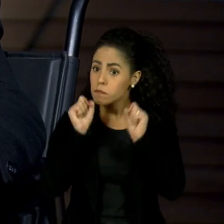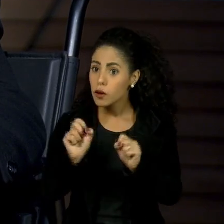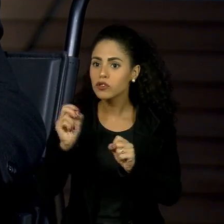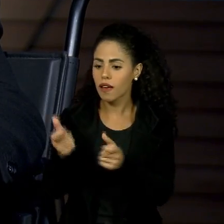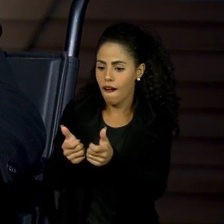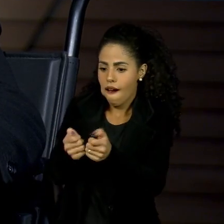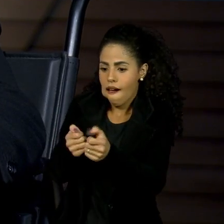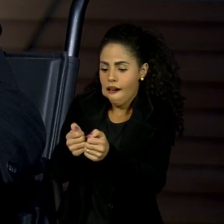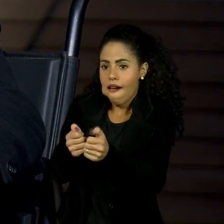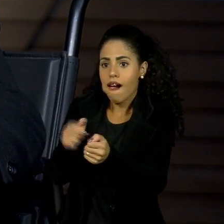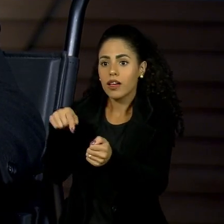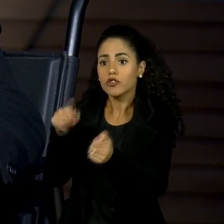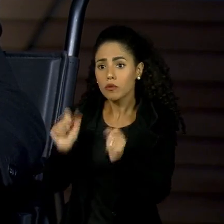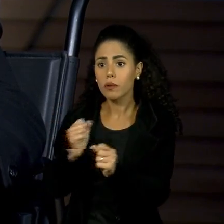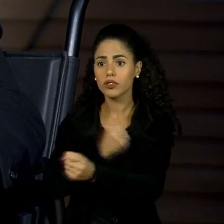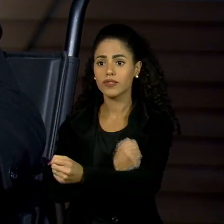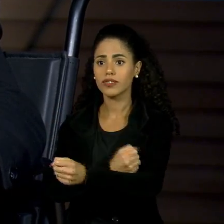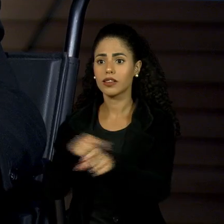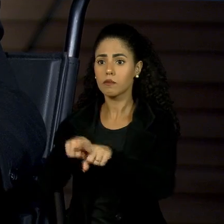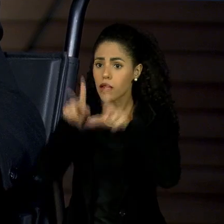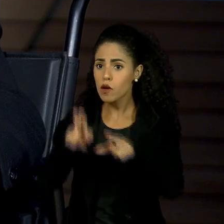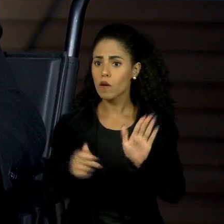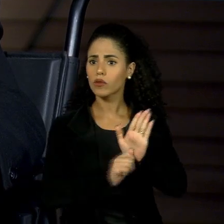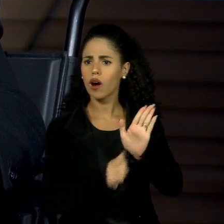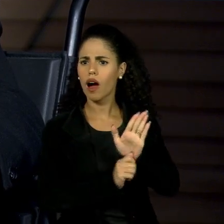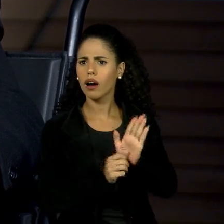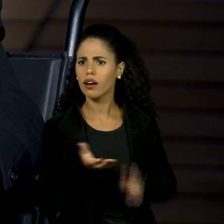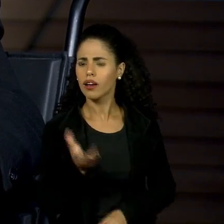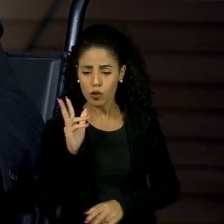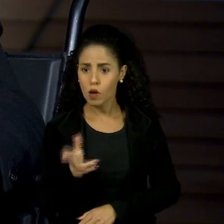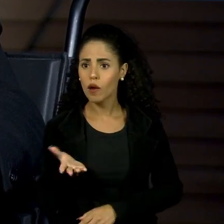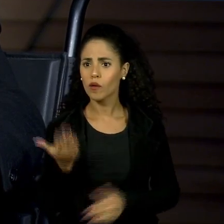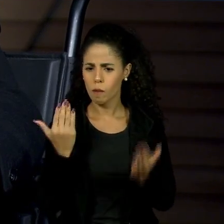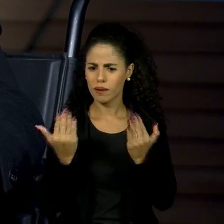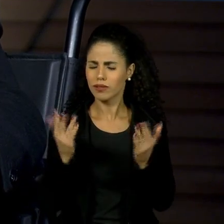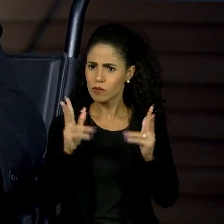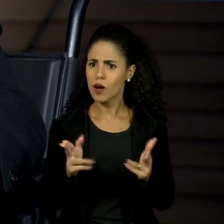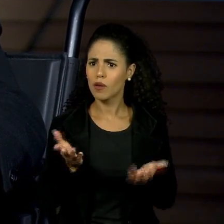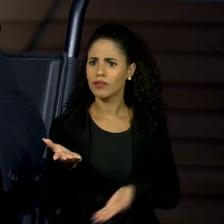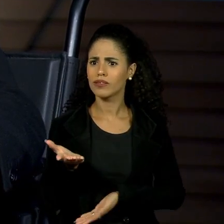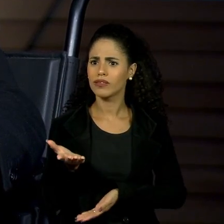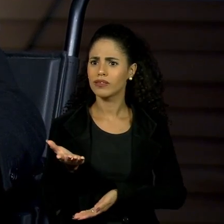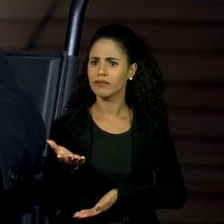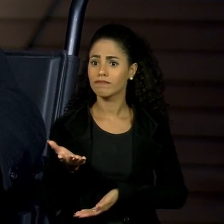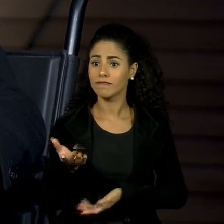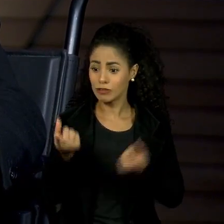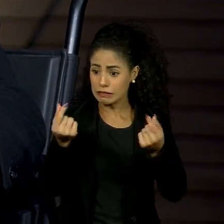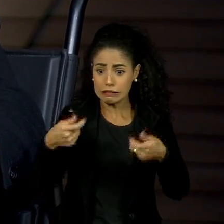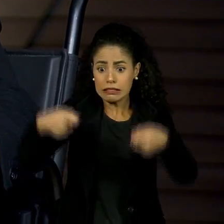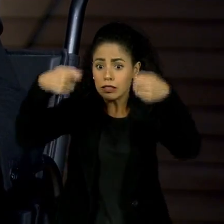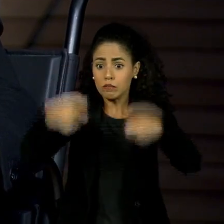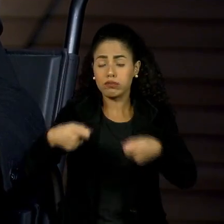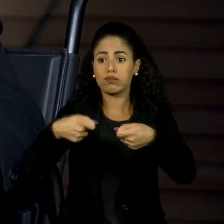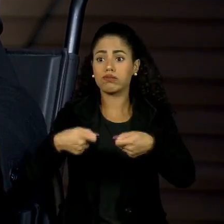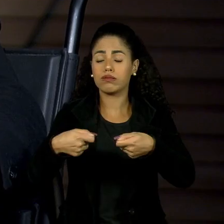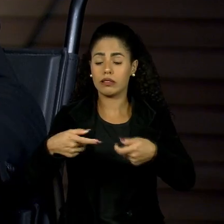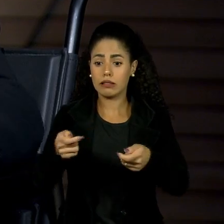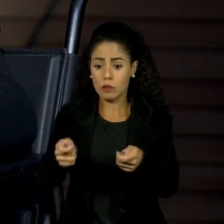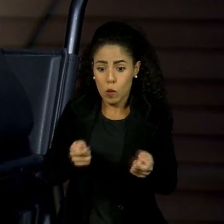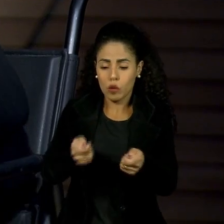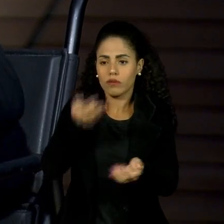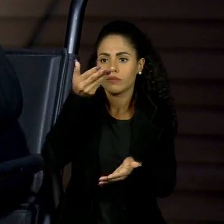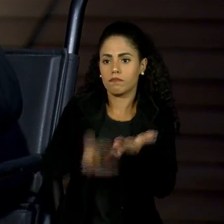dependente de uma atividade que altera o seu estado subjetivo, como, por exemplo, apostar. Legalizar